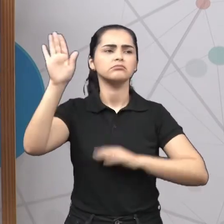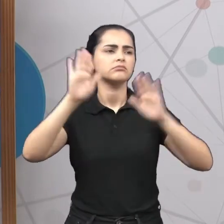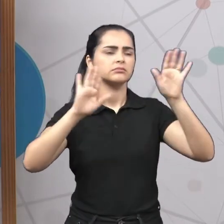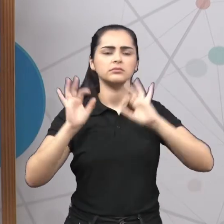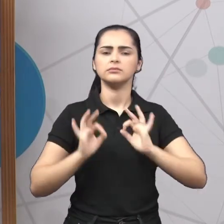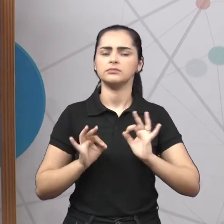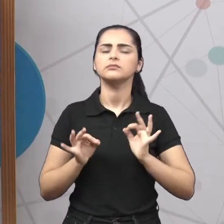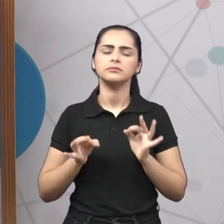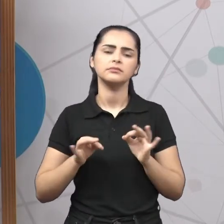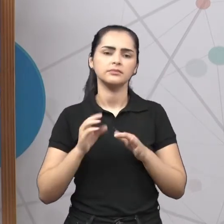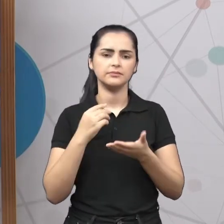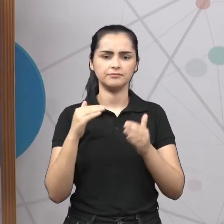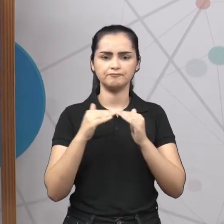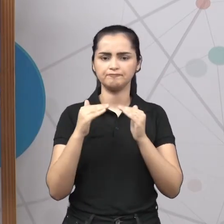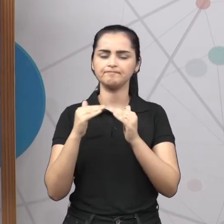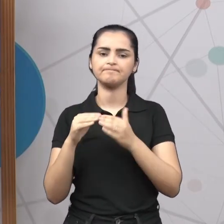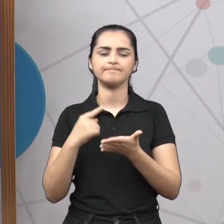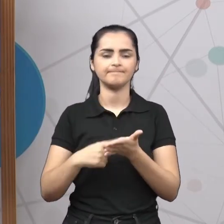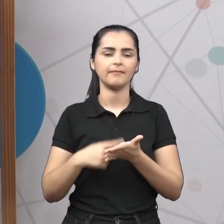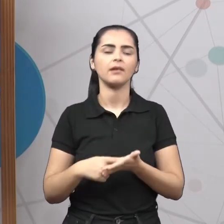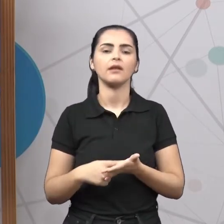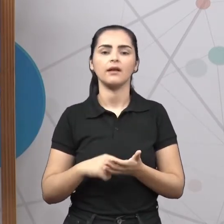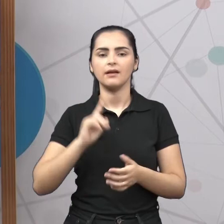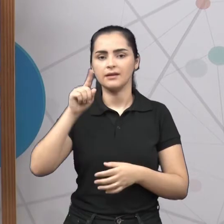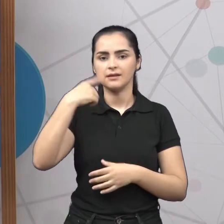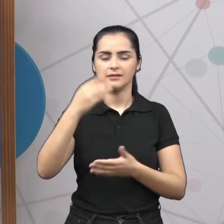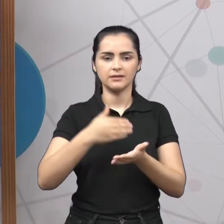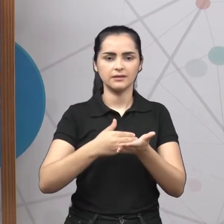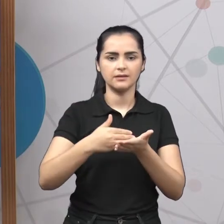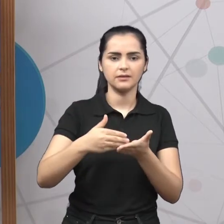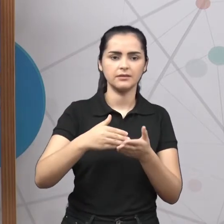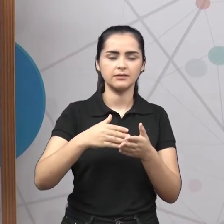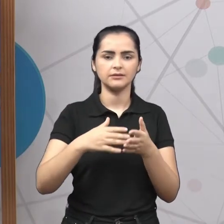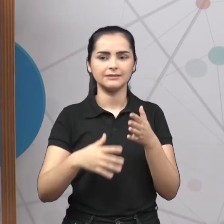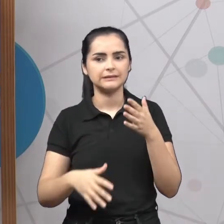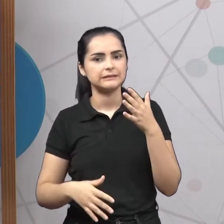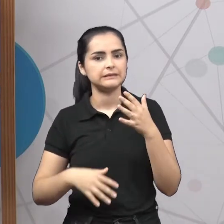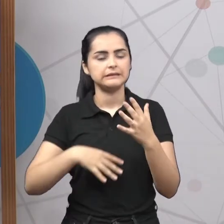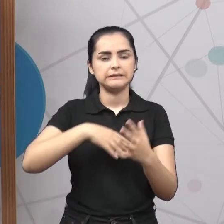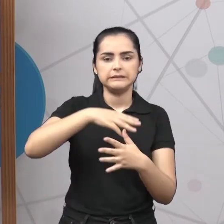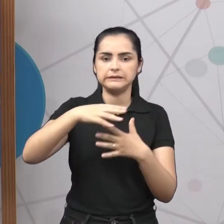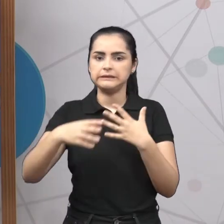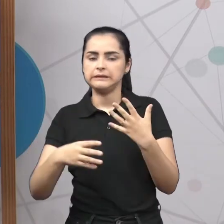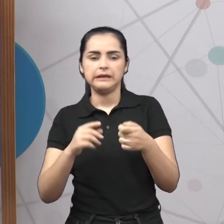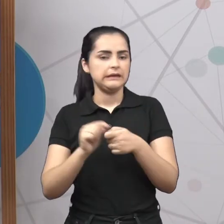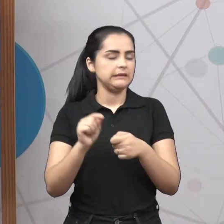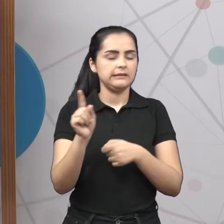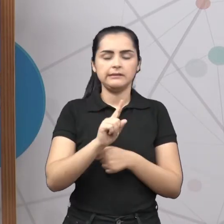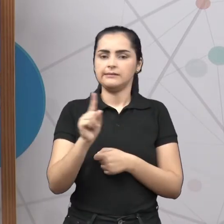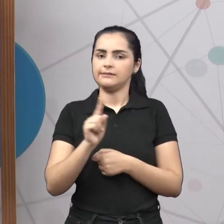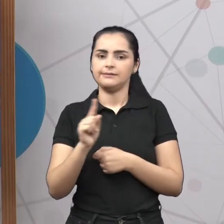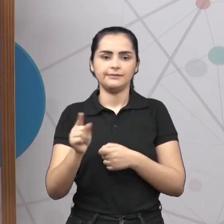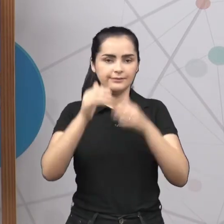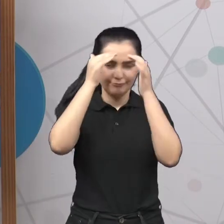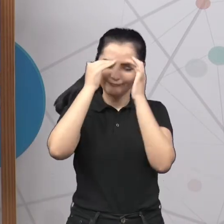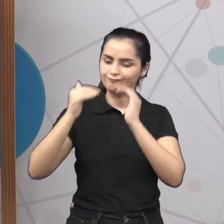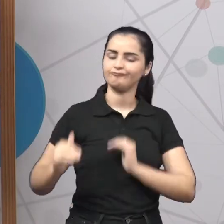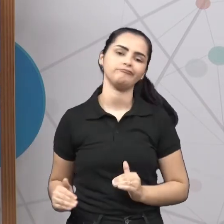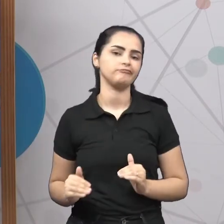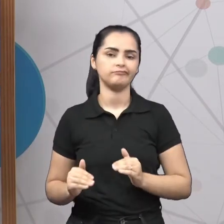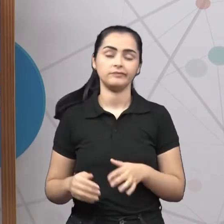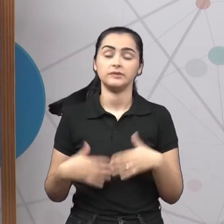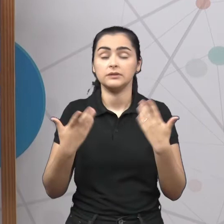vai cumprir. Mas depois começam a não cumprir. E,